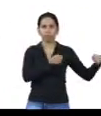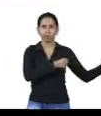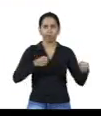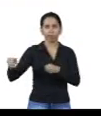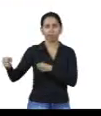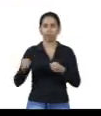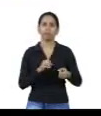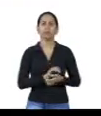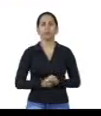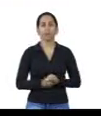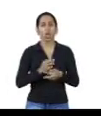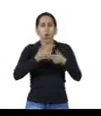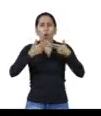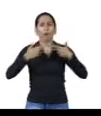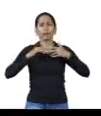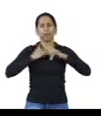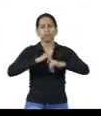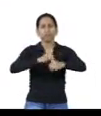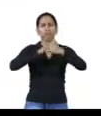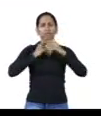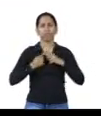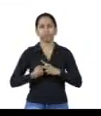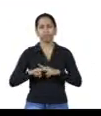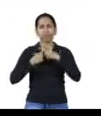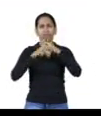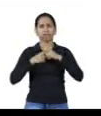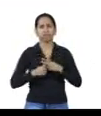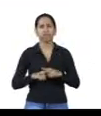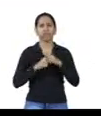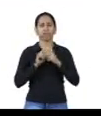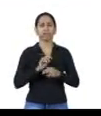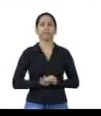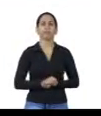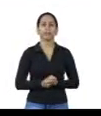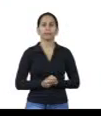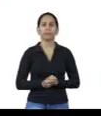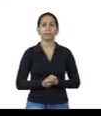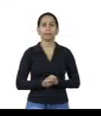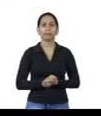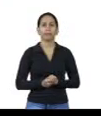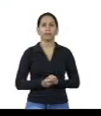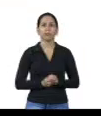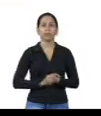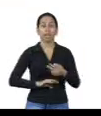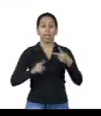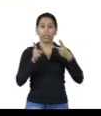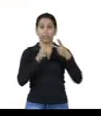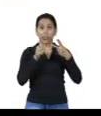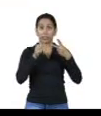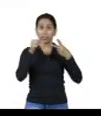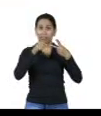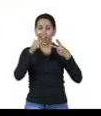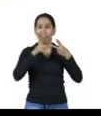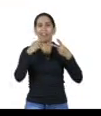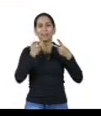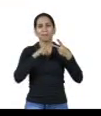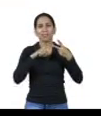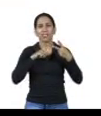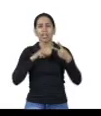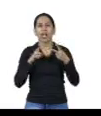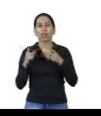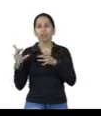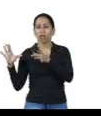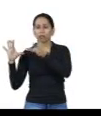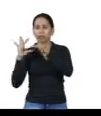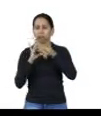estrutura da máquina por elementos mecânicos ou por algum elemento fixo próximo. Essas peças devem estar associadas aos